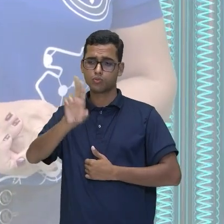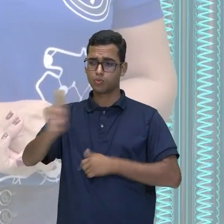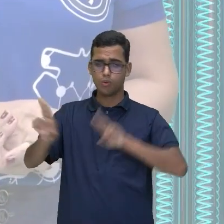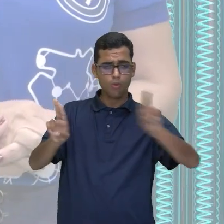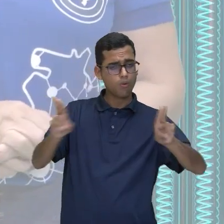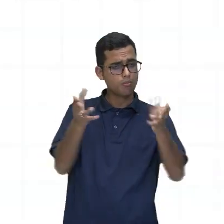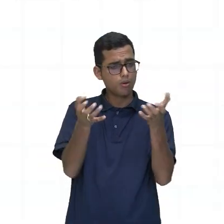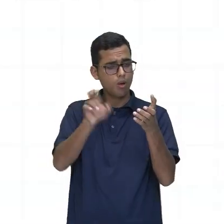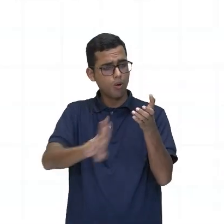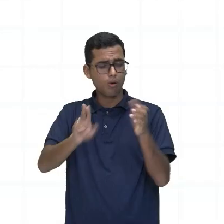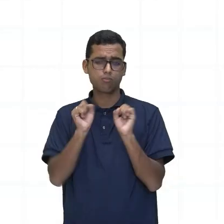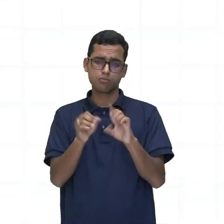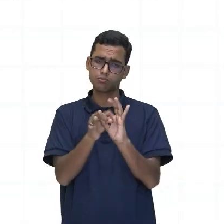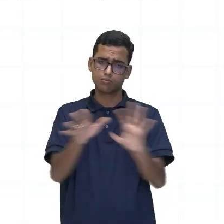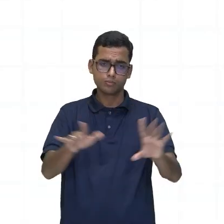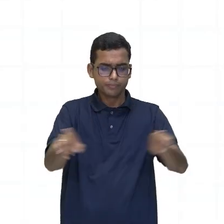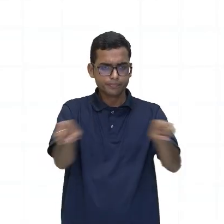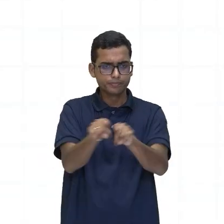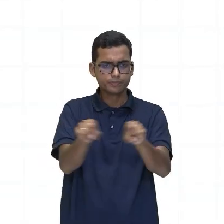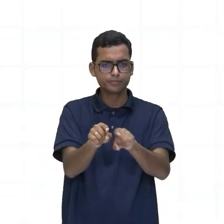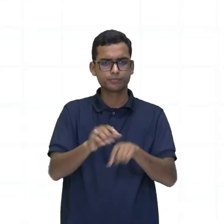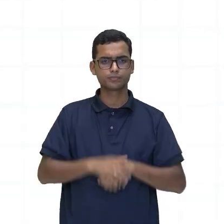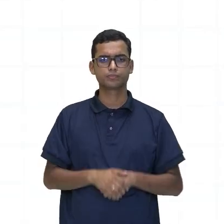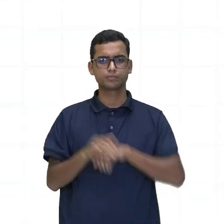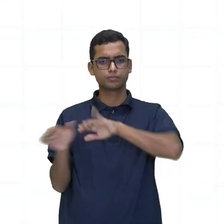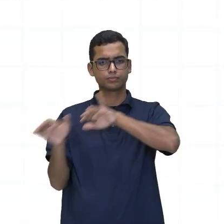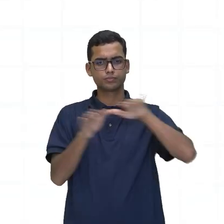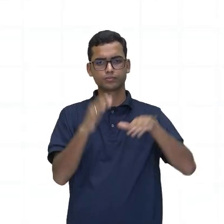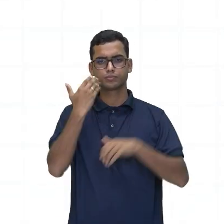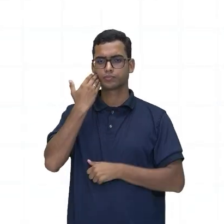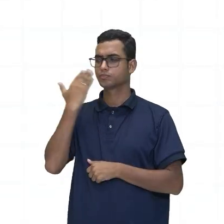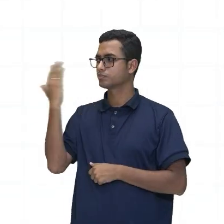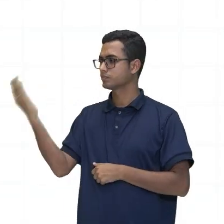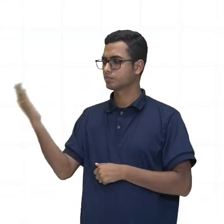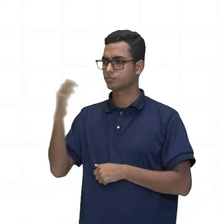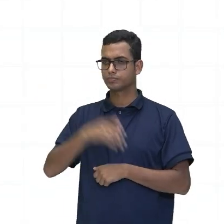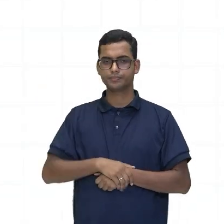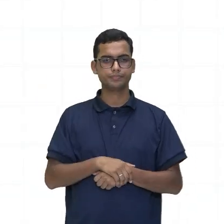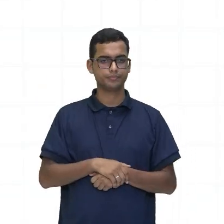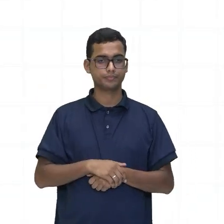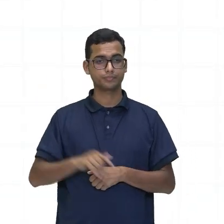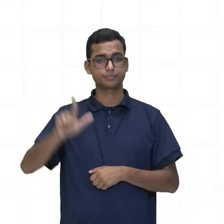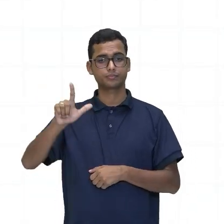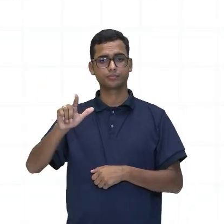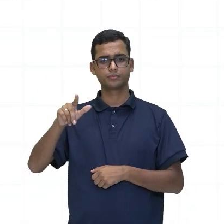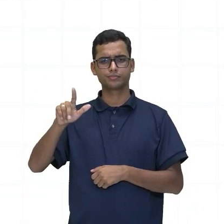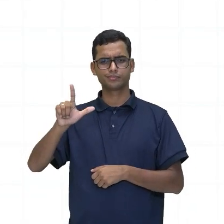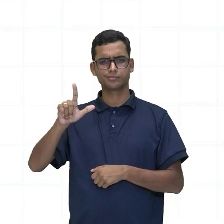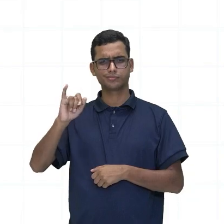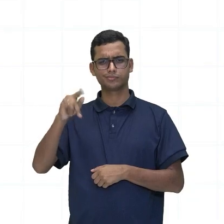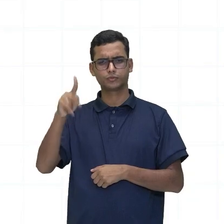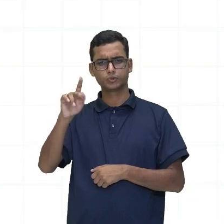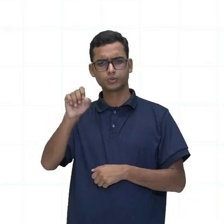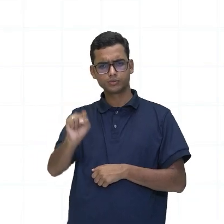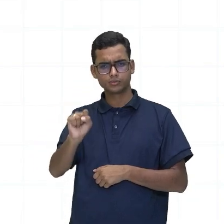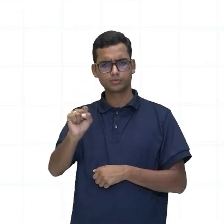temos mais exemplos. Vejam comigo. Aqui, likes tucunaré, ok?